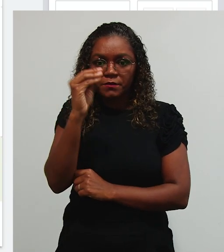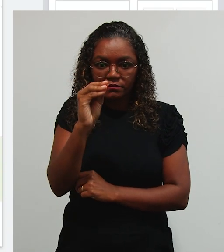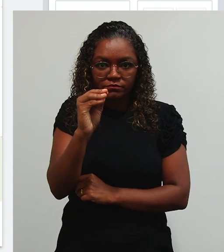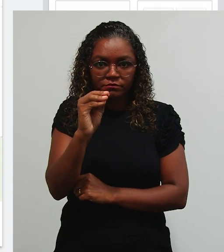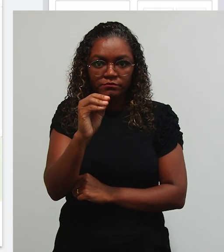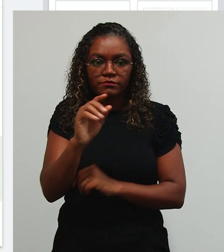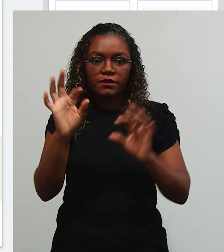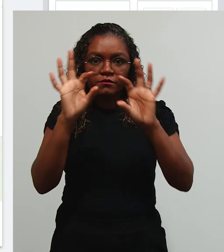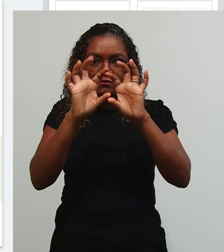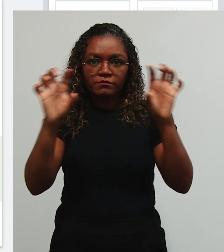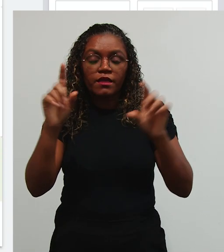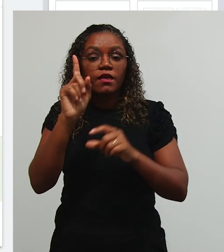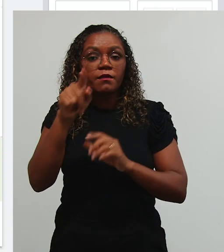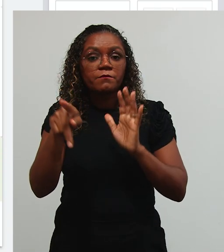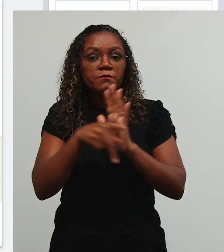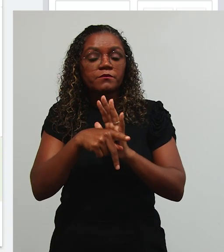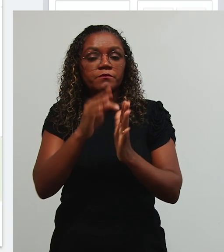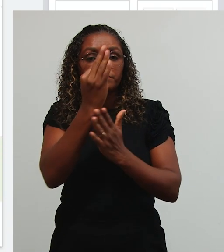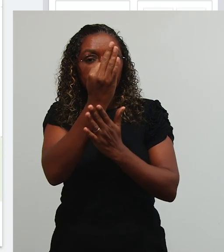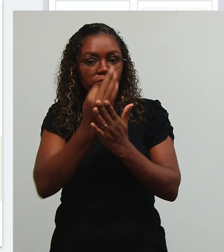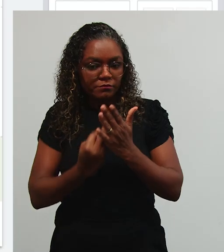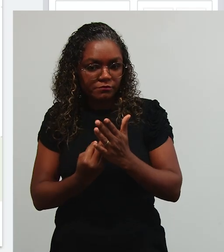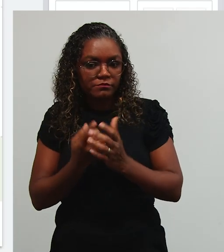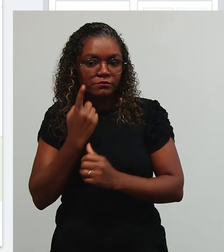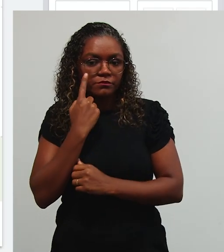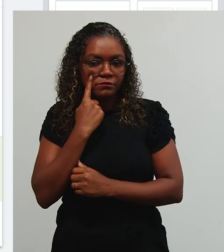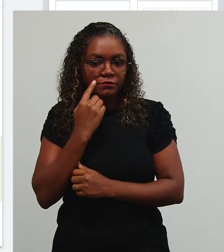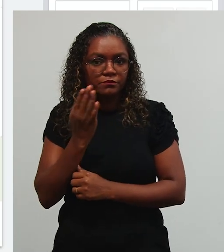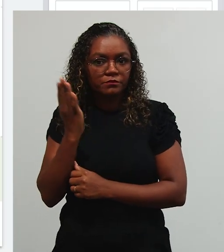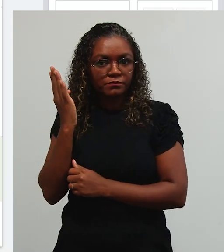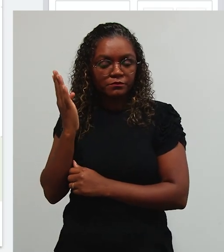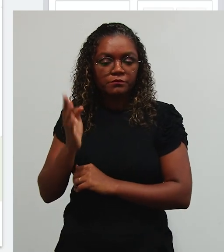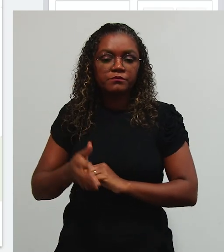texto. E olha lá, ele criou uma caixa de texto.